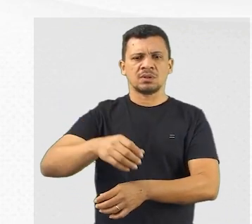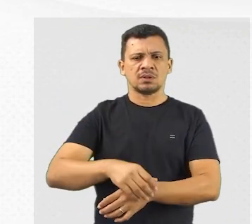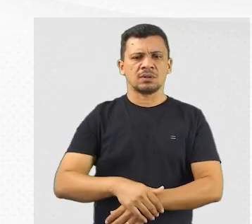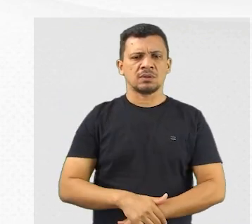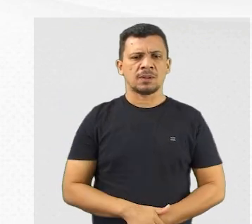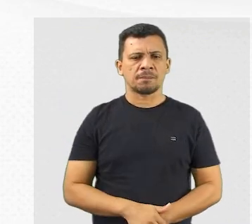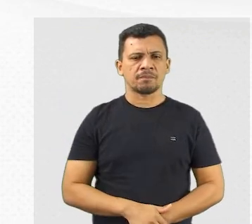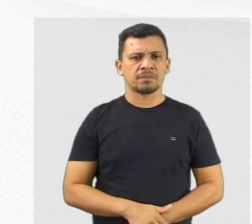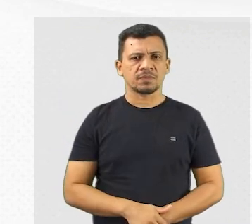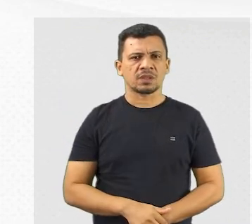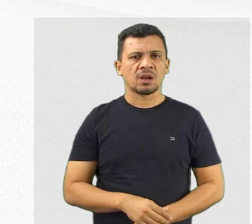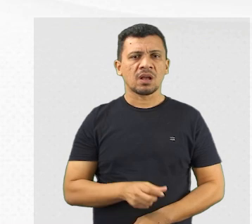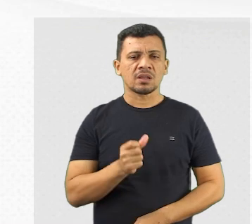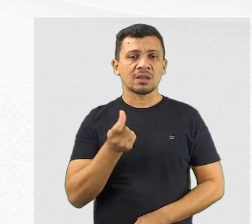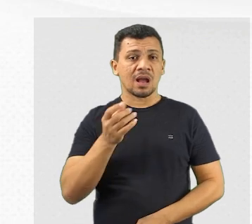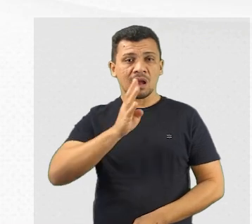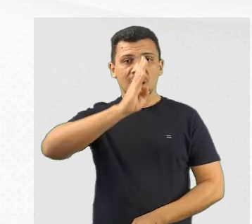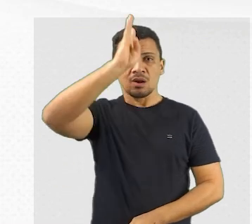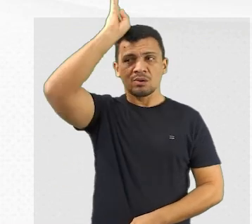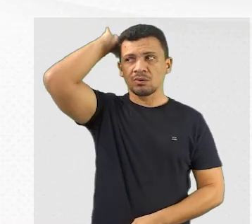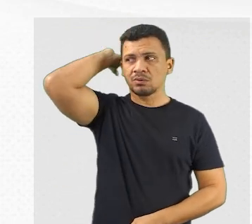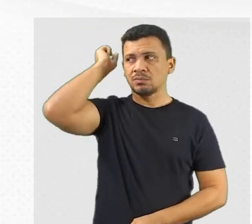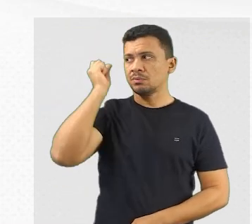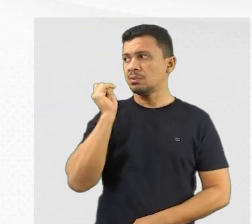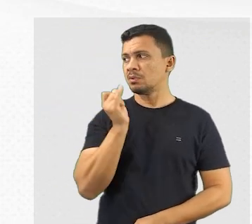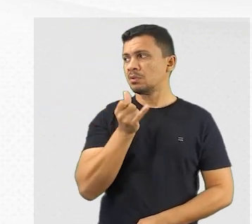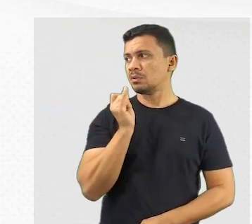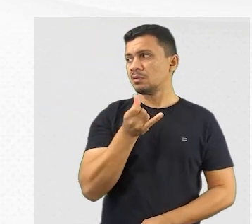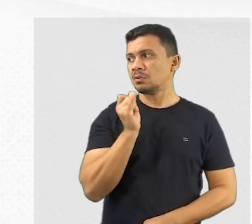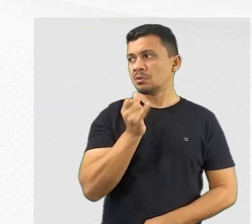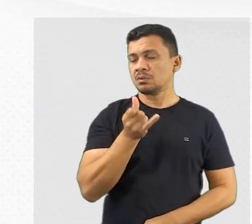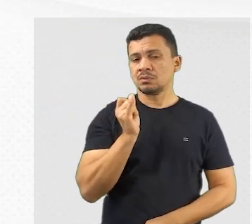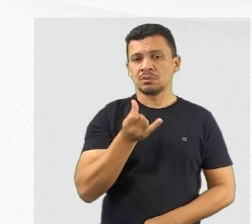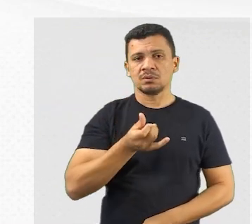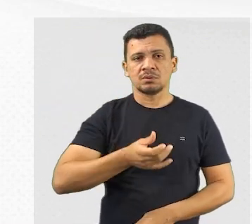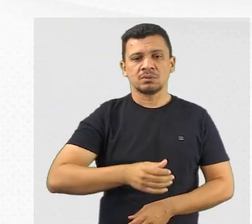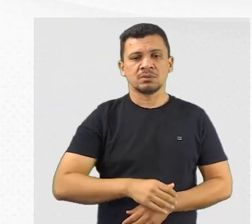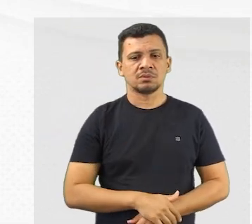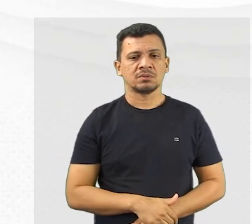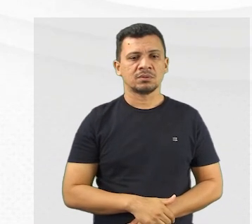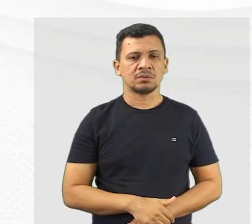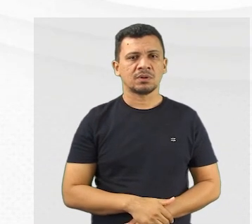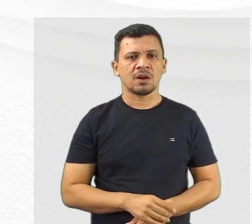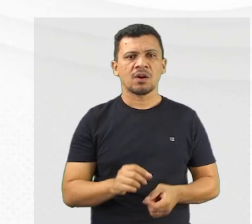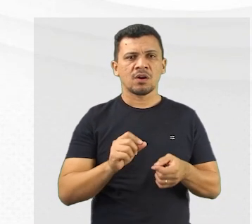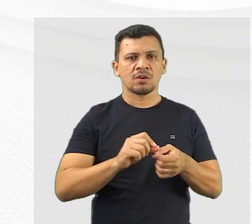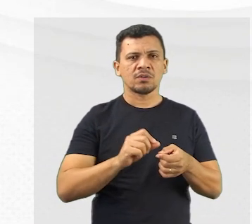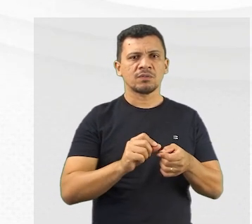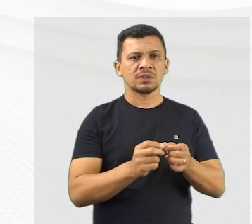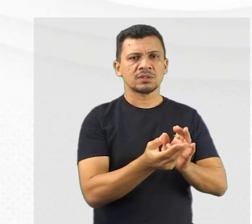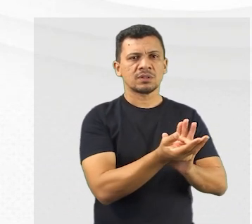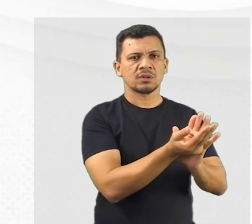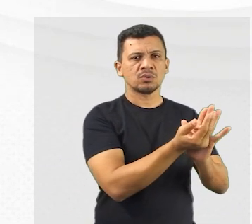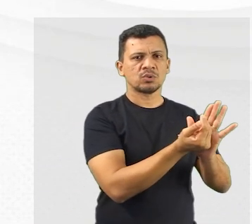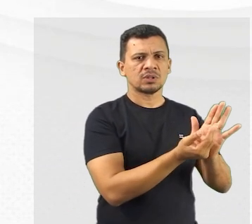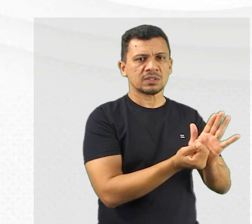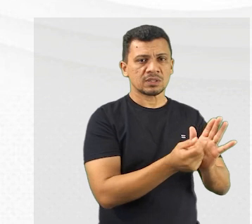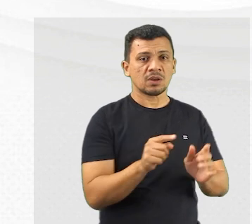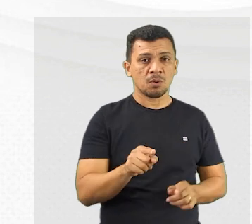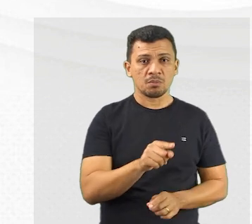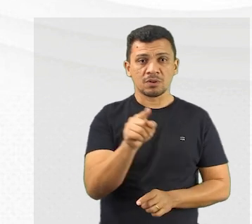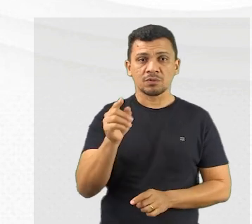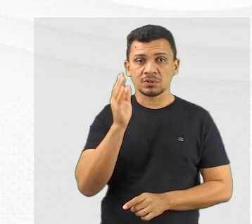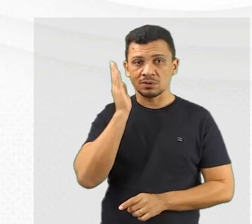aparecer na Roma Antiga. Eu vou dar fazer um desenho aqui para você ter uma noção do que eu estou